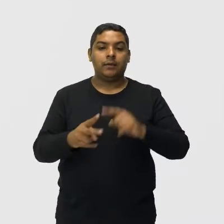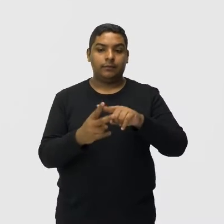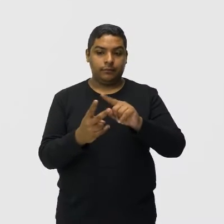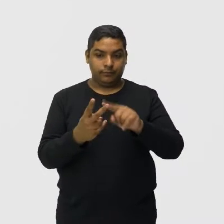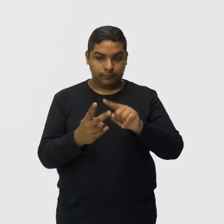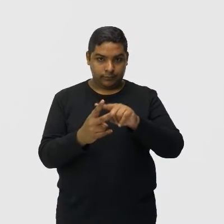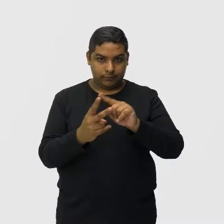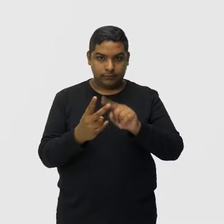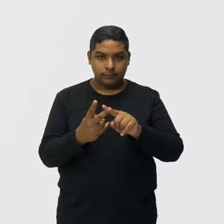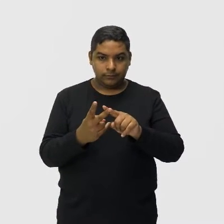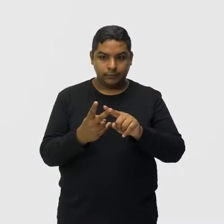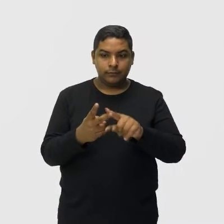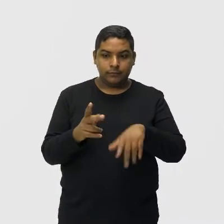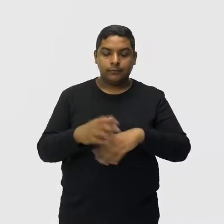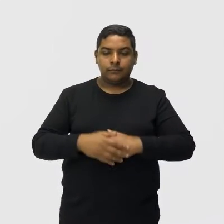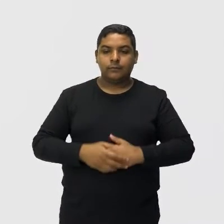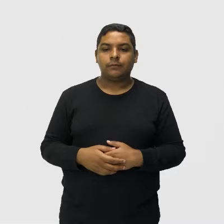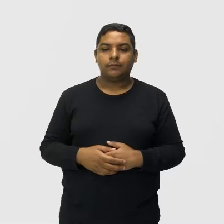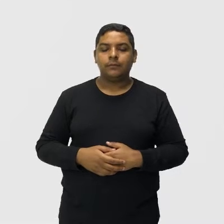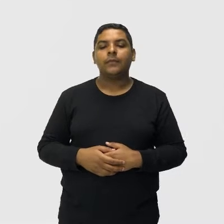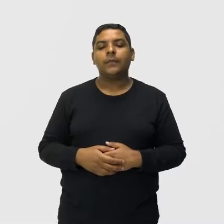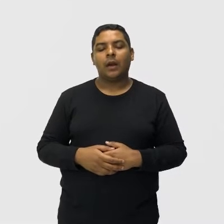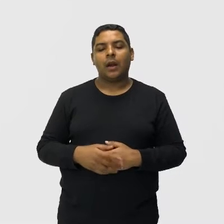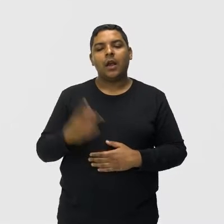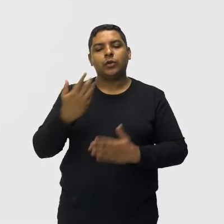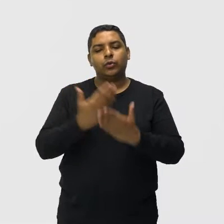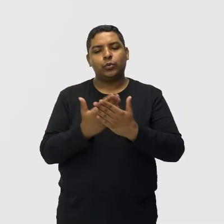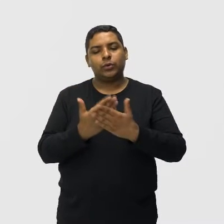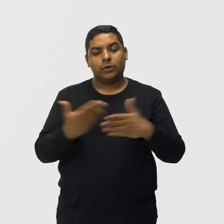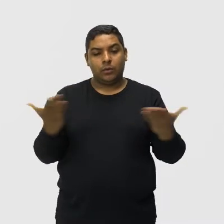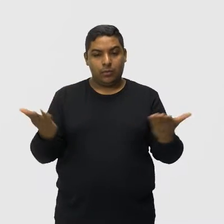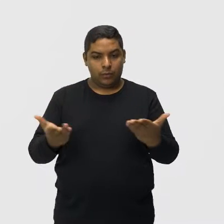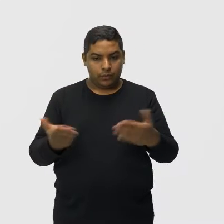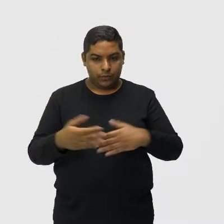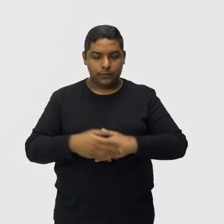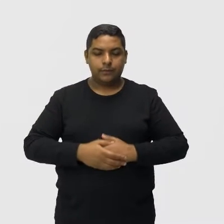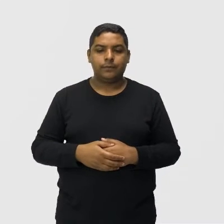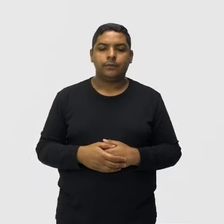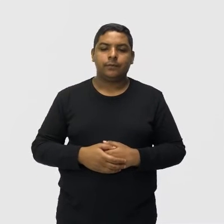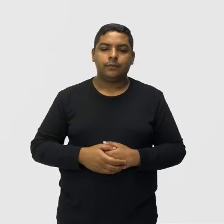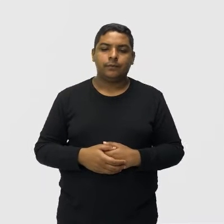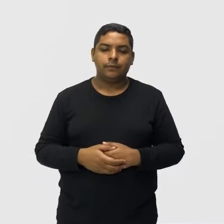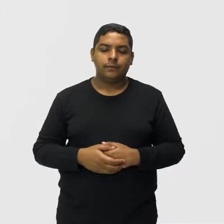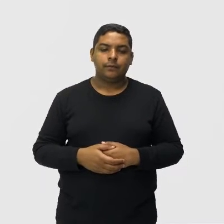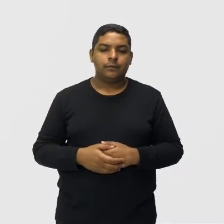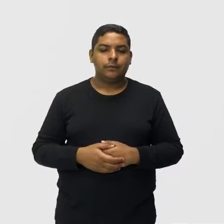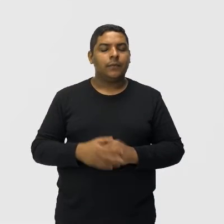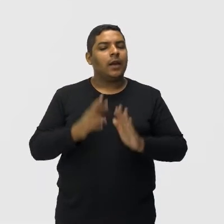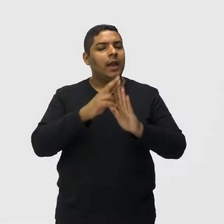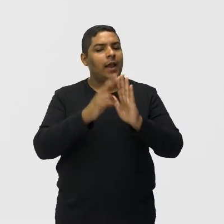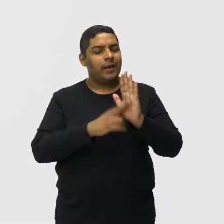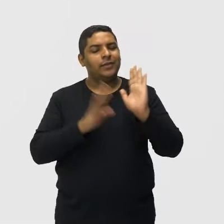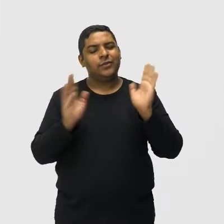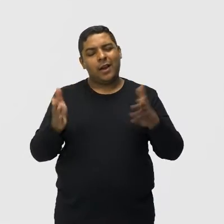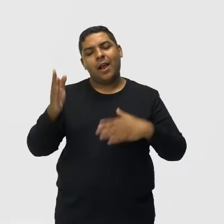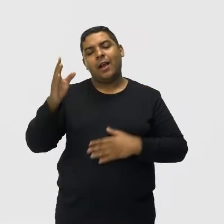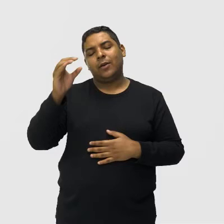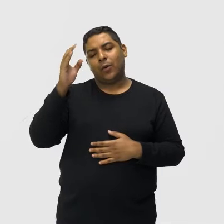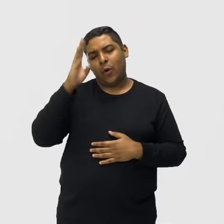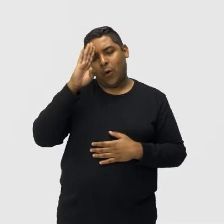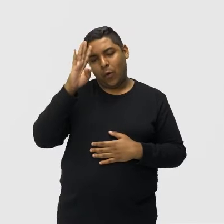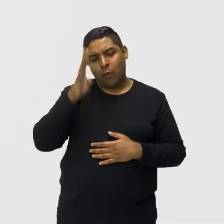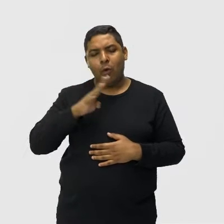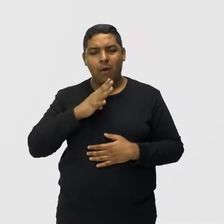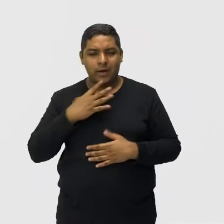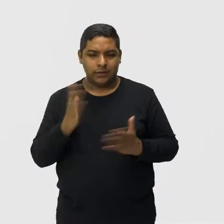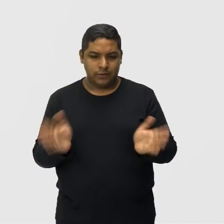sufixos trabalhados na aula de hoje. Todas as outras regrinhas a gente já conhece bastante, tá bom?